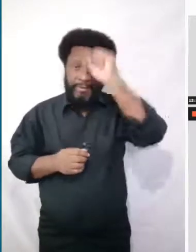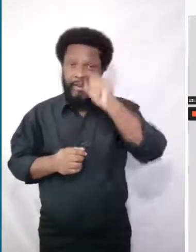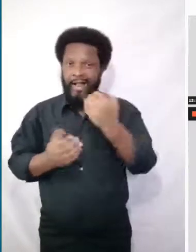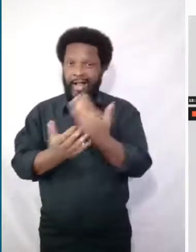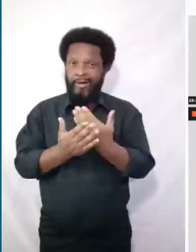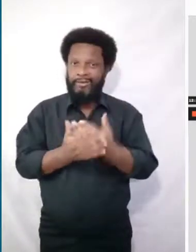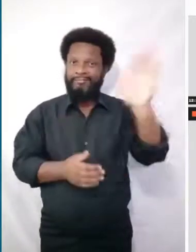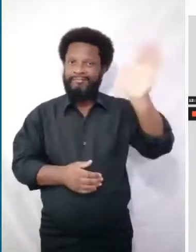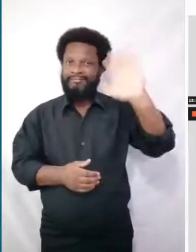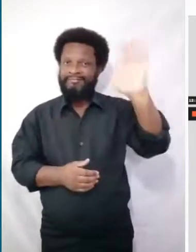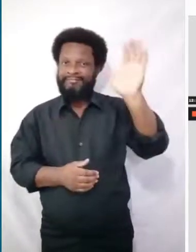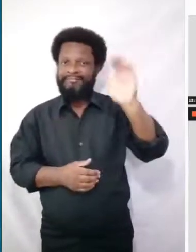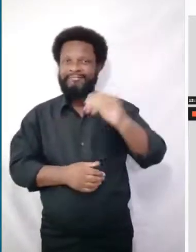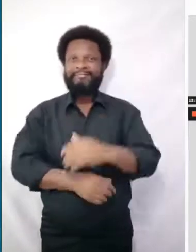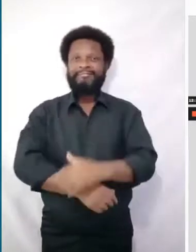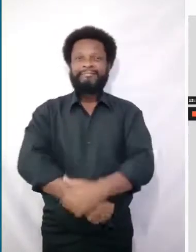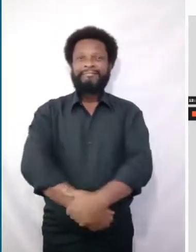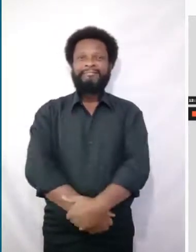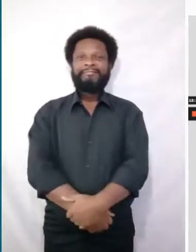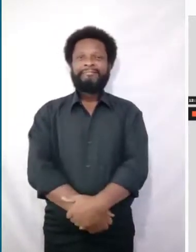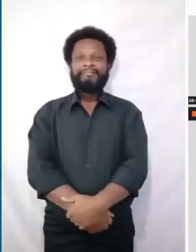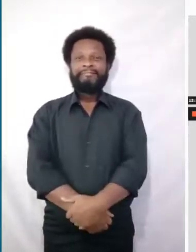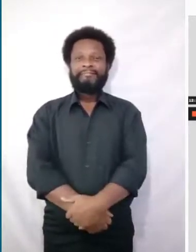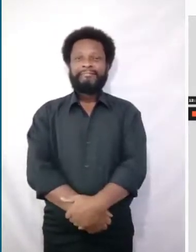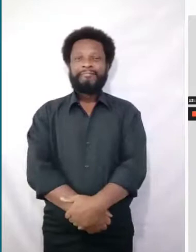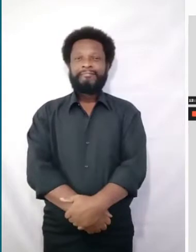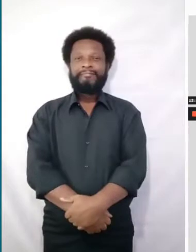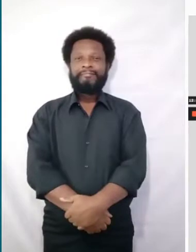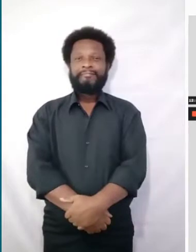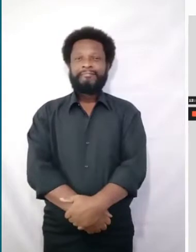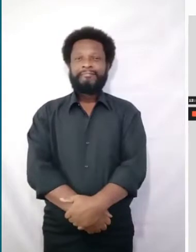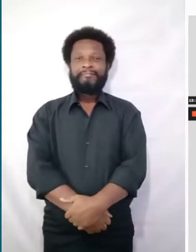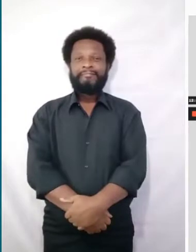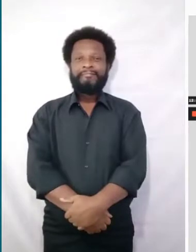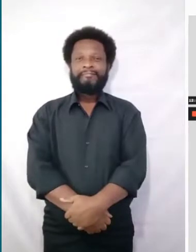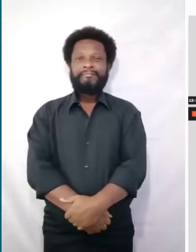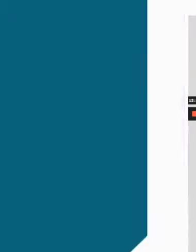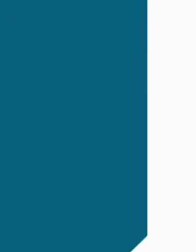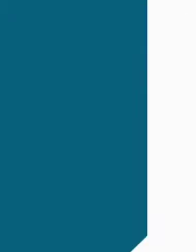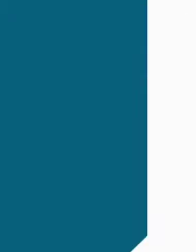Espero que vocês tenham gostado e que tenha sido produtiva essa aula de hoje. Até a próxima. Um abraço.